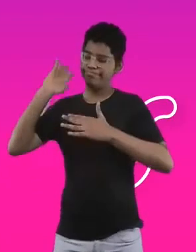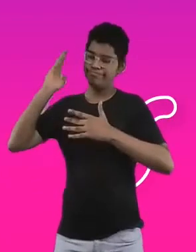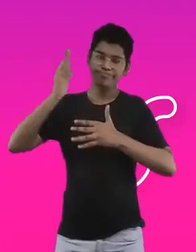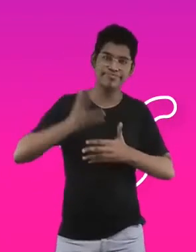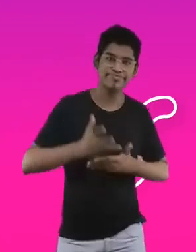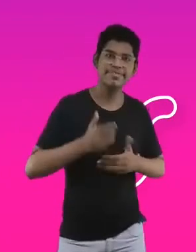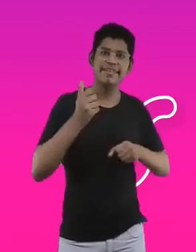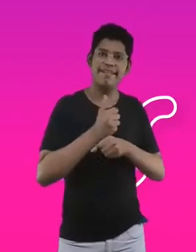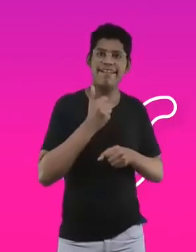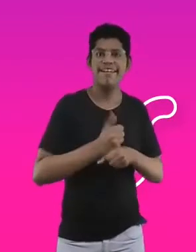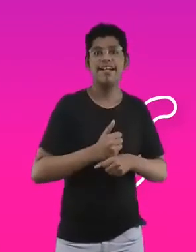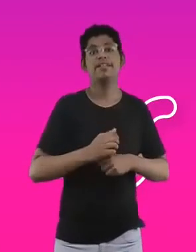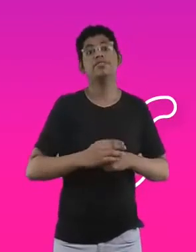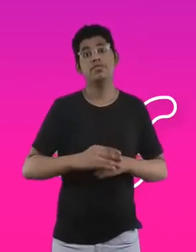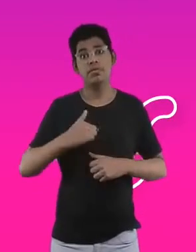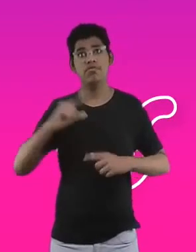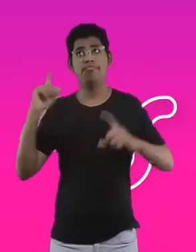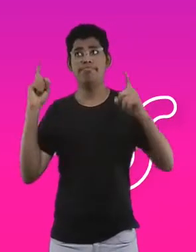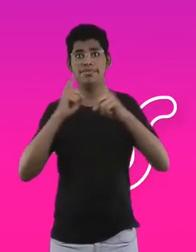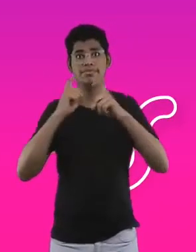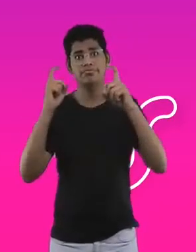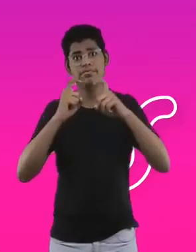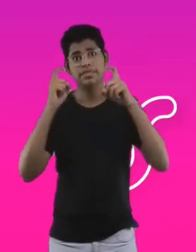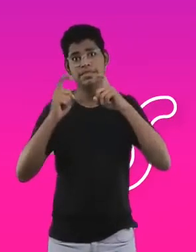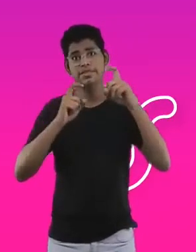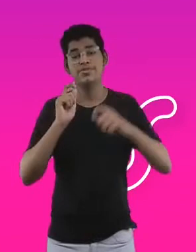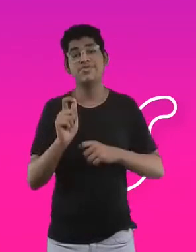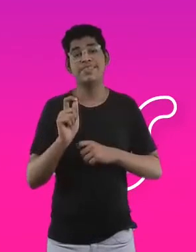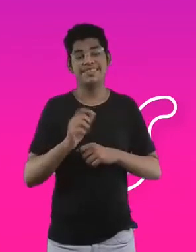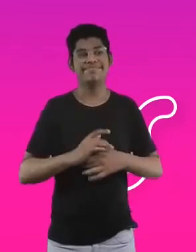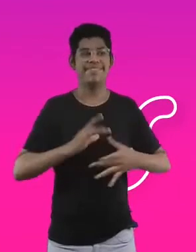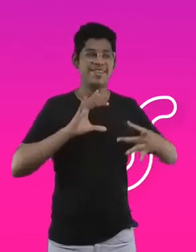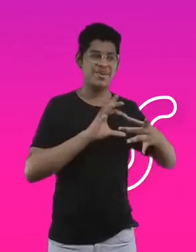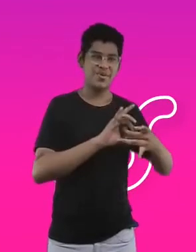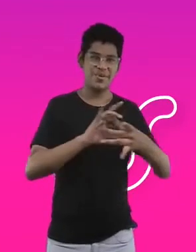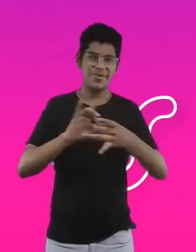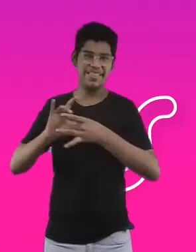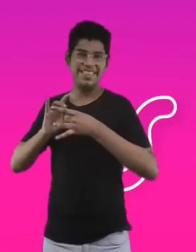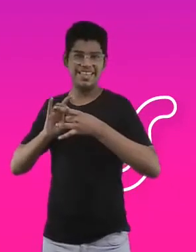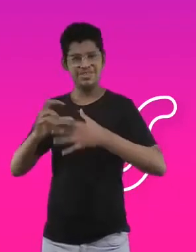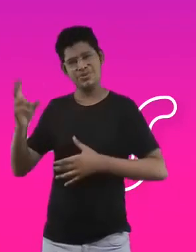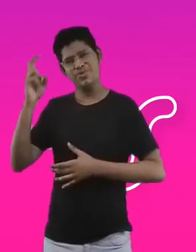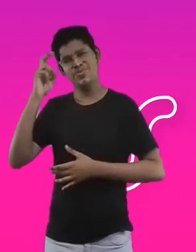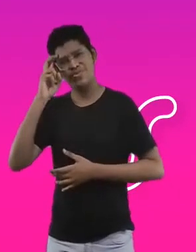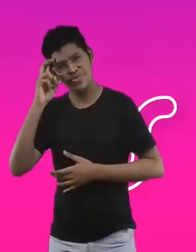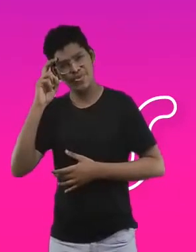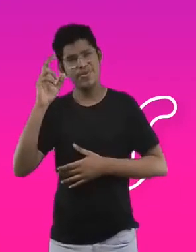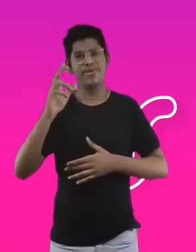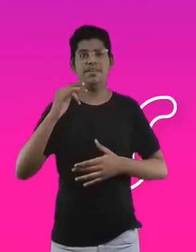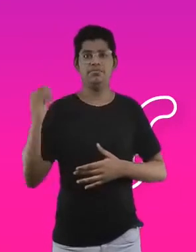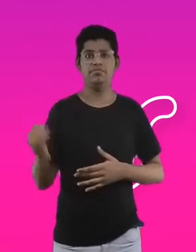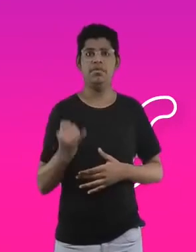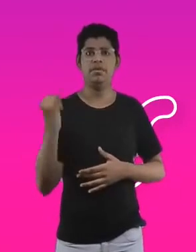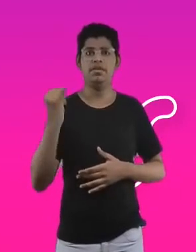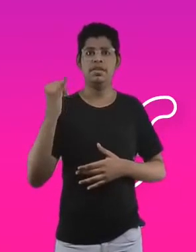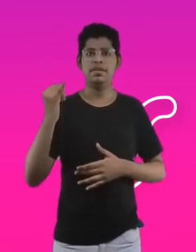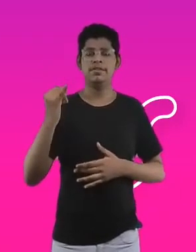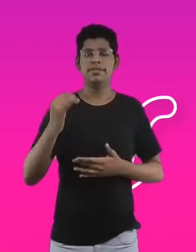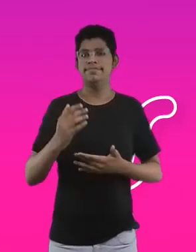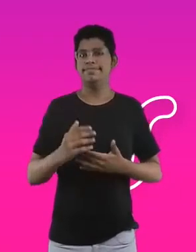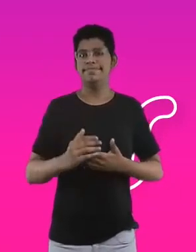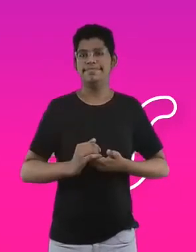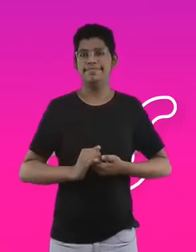preocupa bastante, porque a gente sempre contextualiza muito o lugar da cultura, né, numa dinâmica do imaterial,